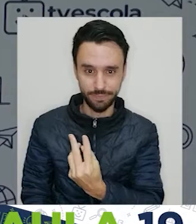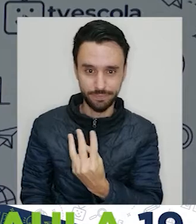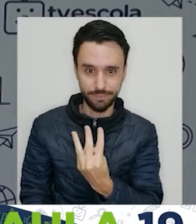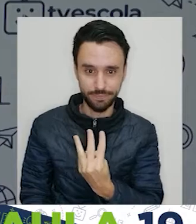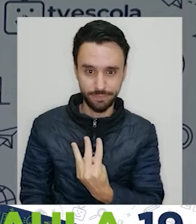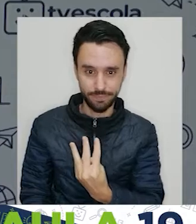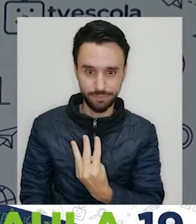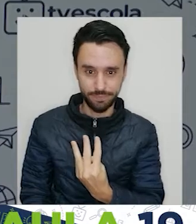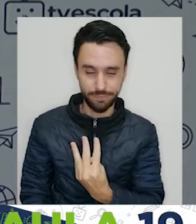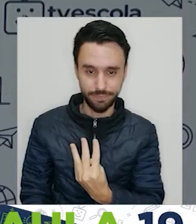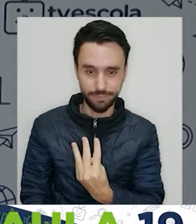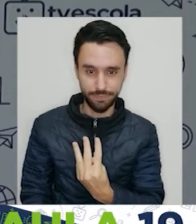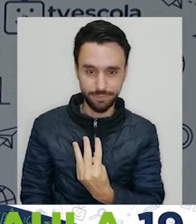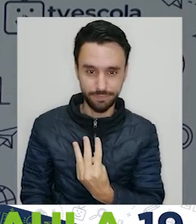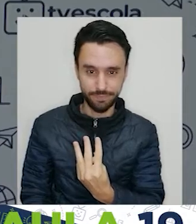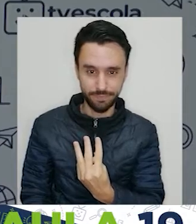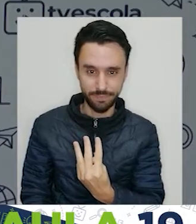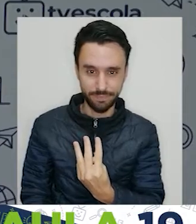1, 2, 3, 4.